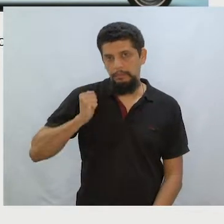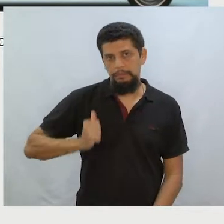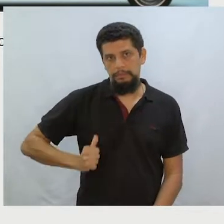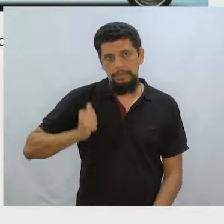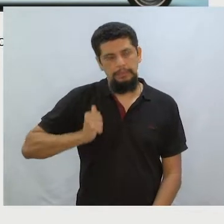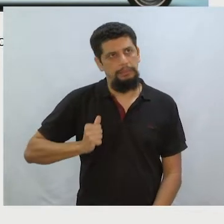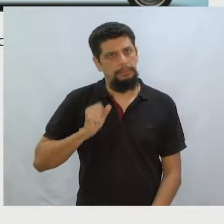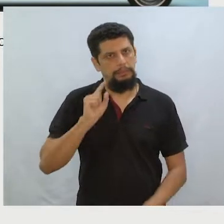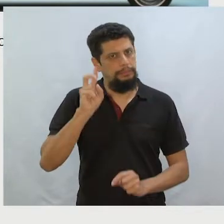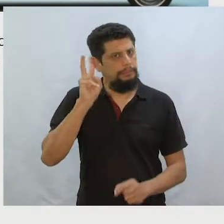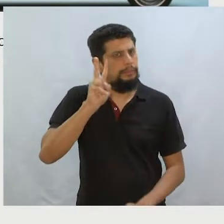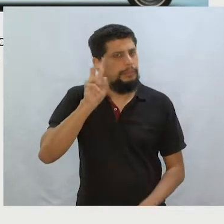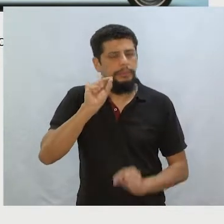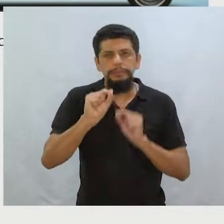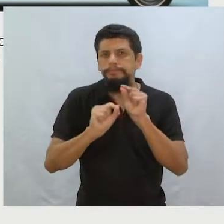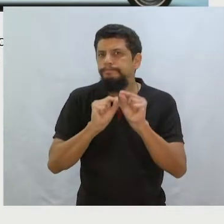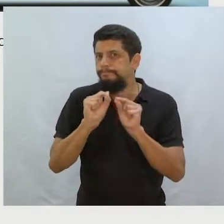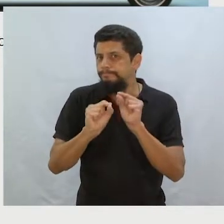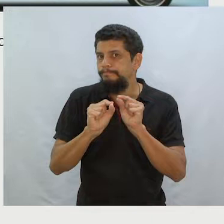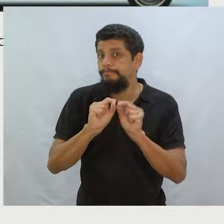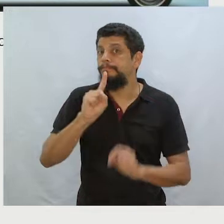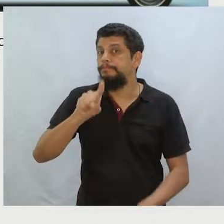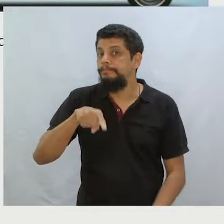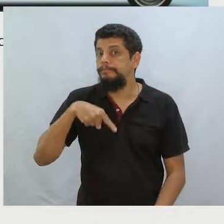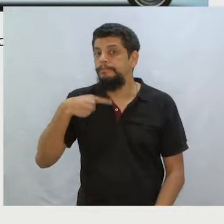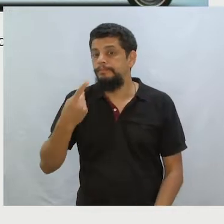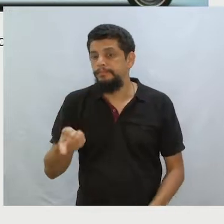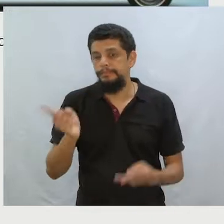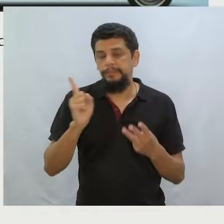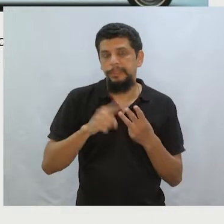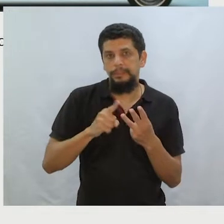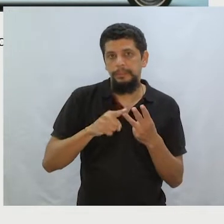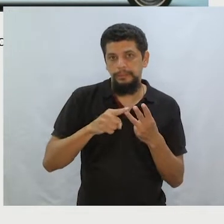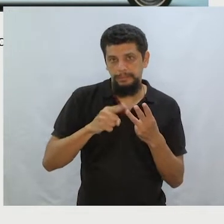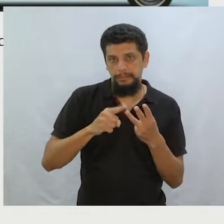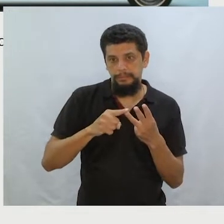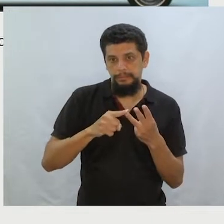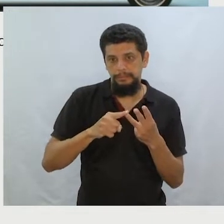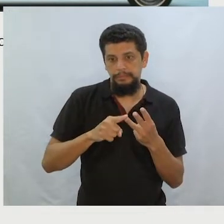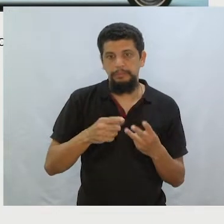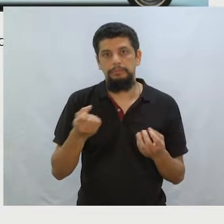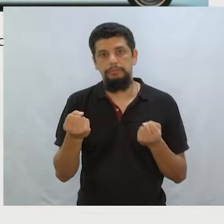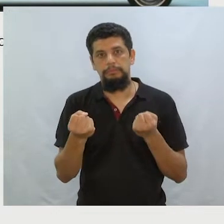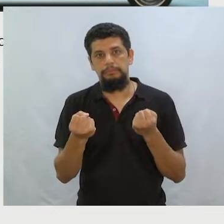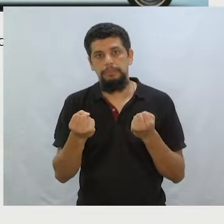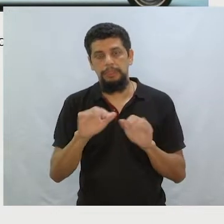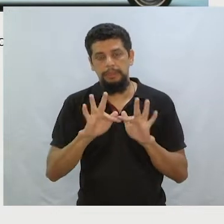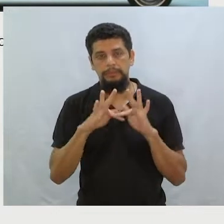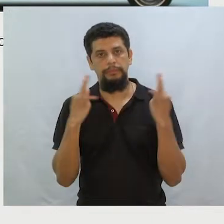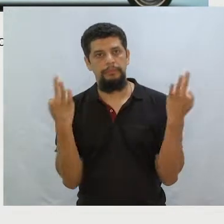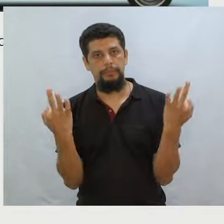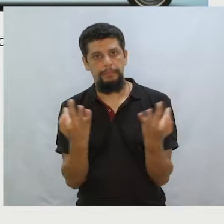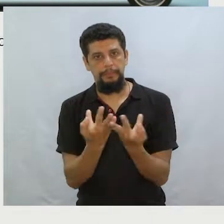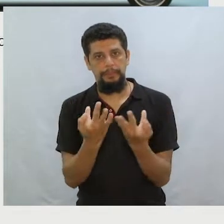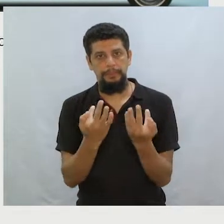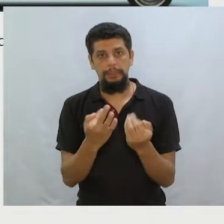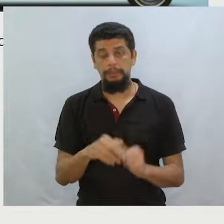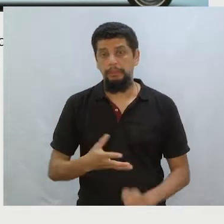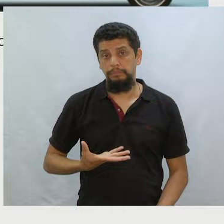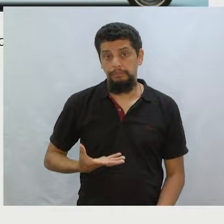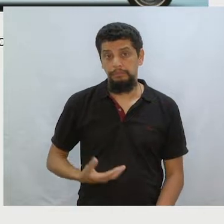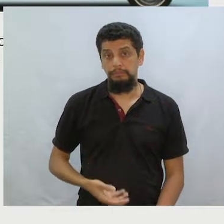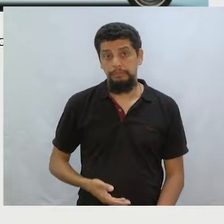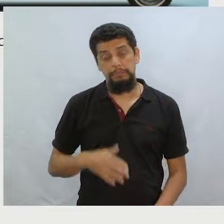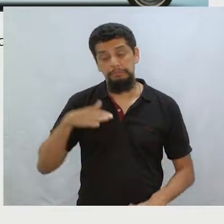vai nos lembrar o qu e depois é claro nós temos lá uma família Possivelmente que